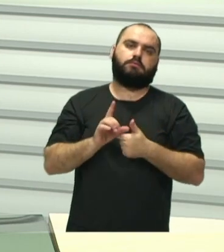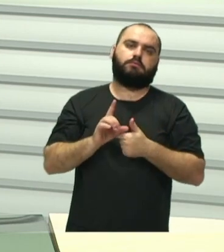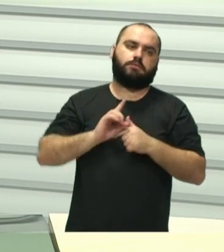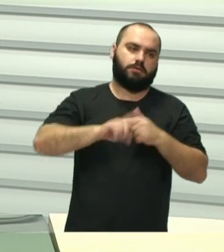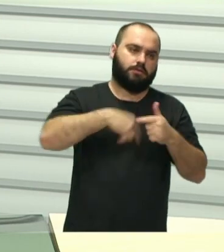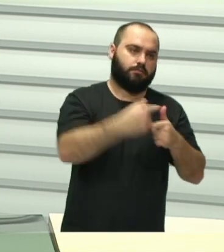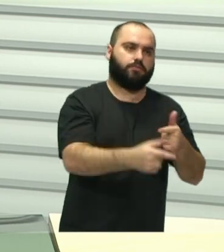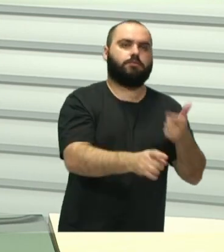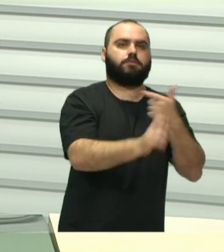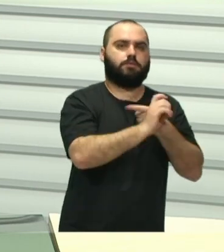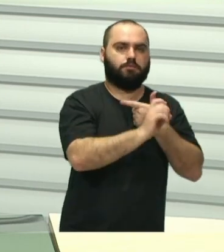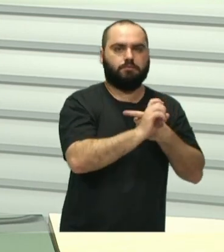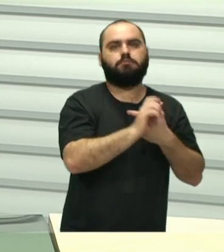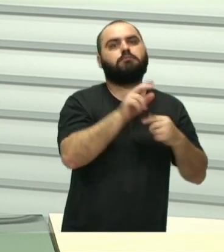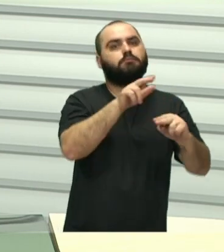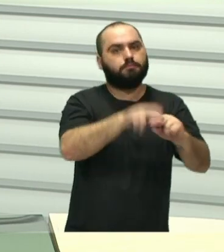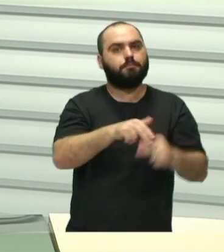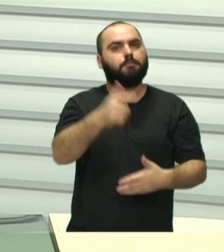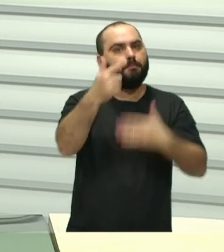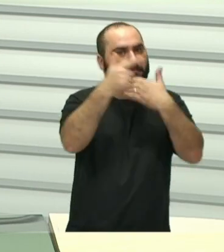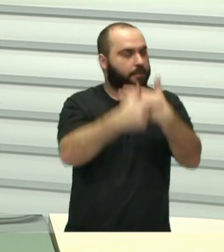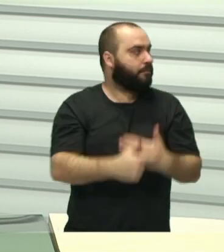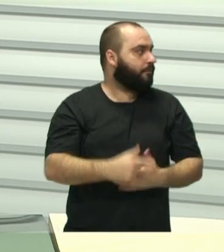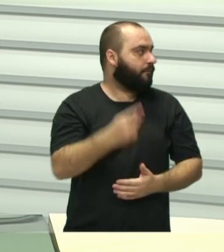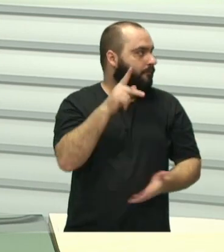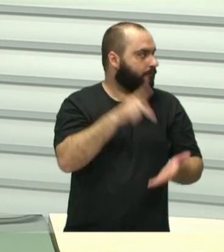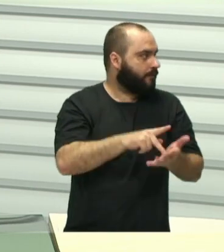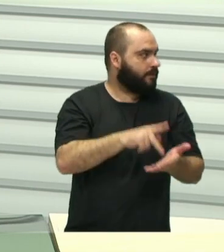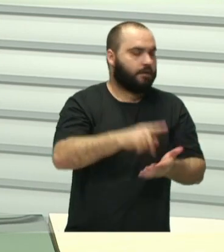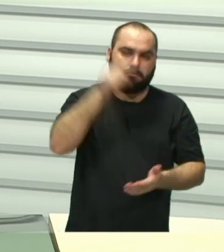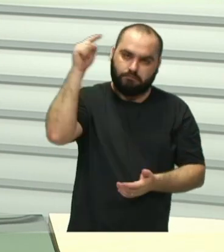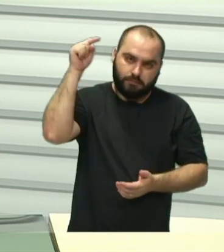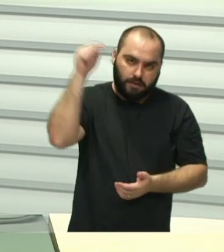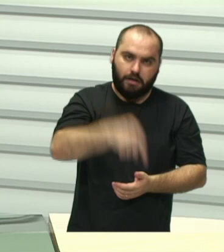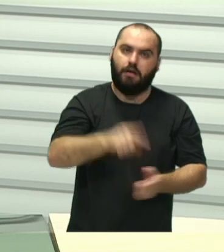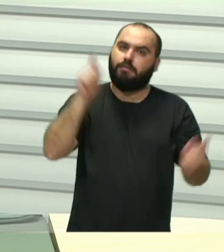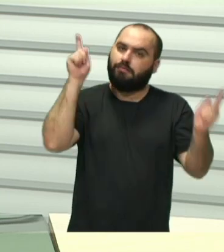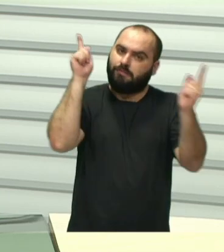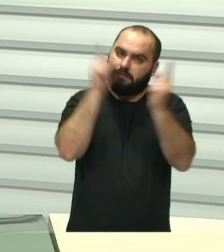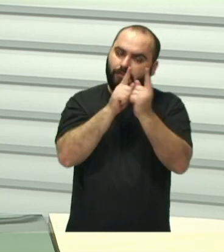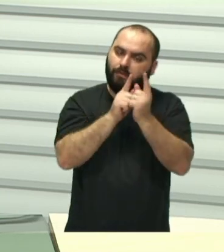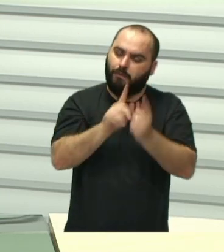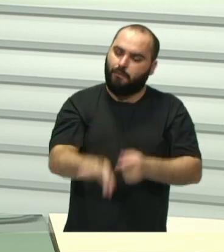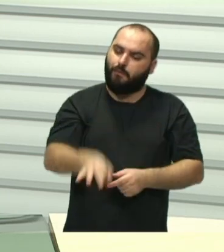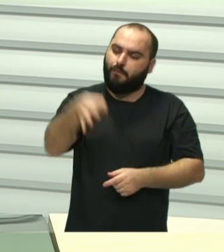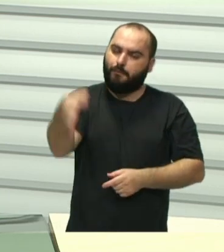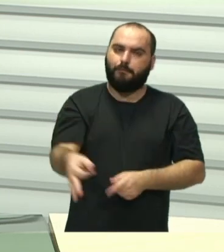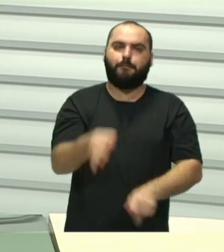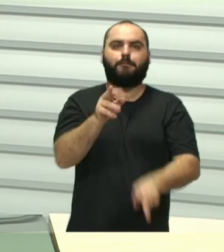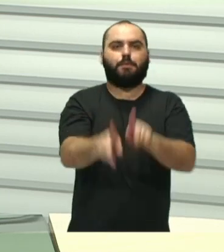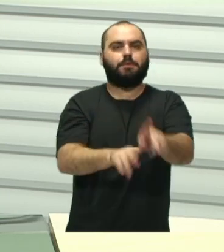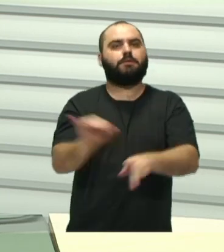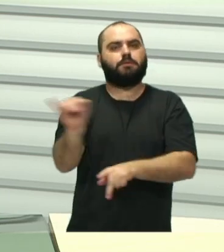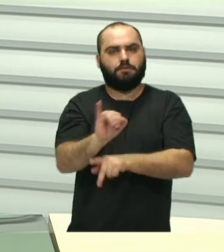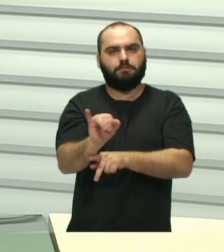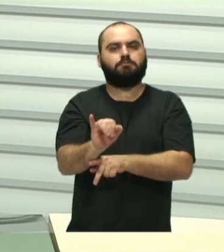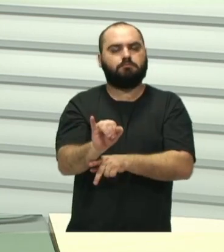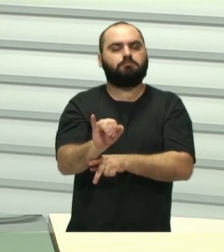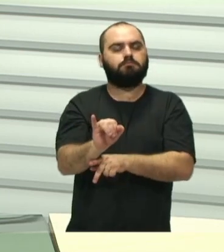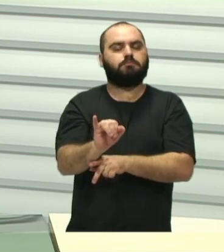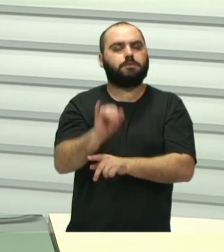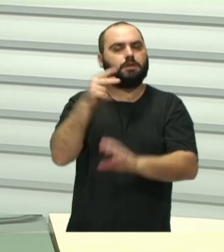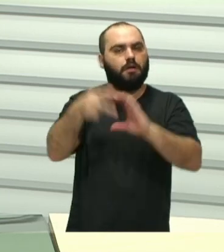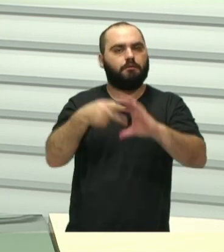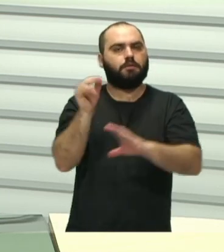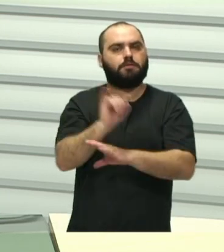legislativo então nosso papel aqui realmente é para atender bem a população de Itajaí e eu tenho certeza que a instituição câmera E você tá